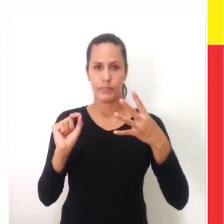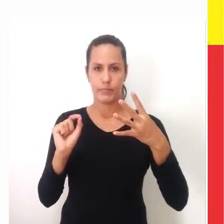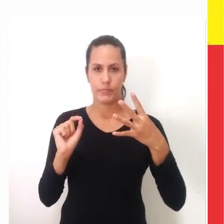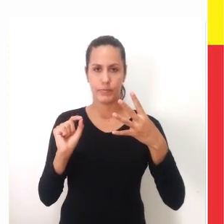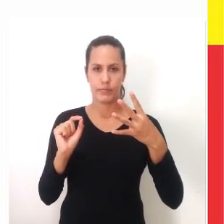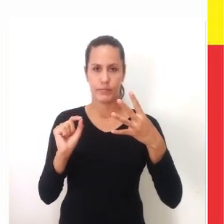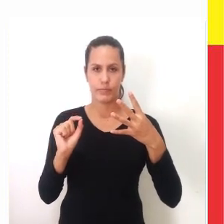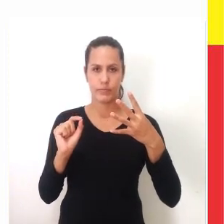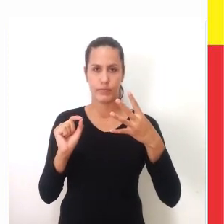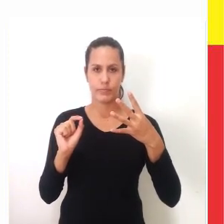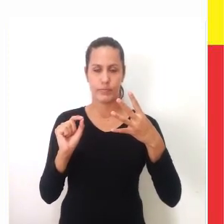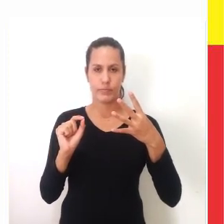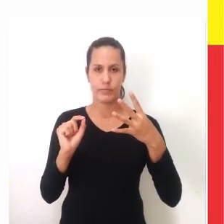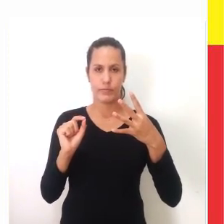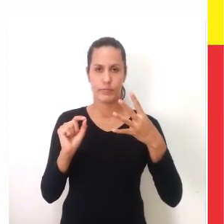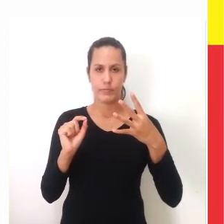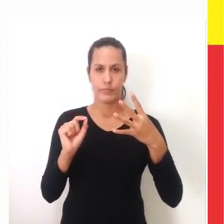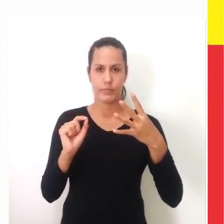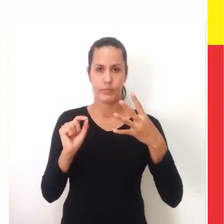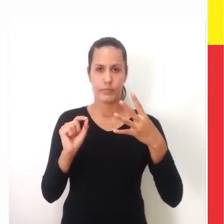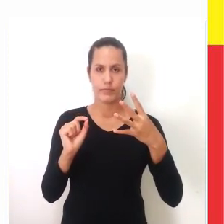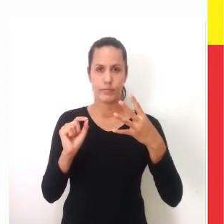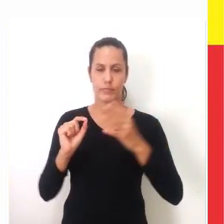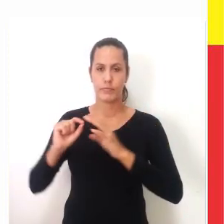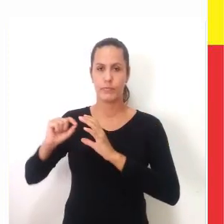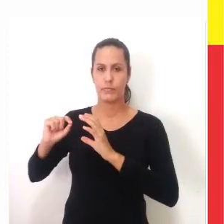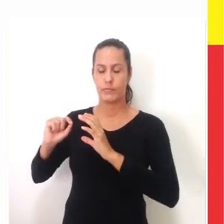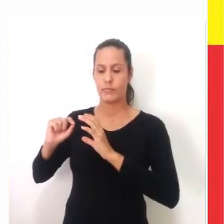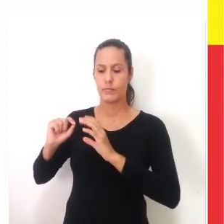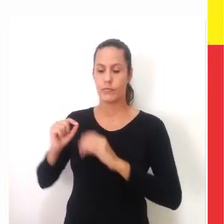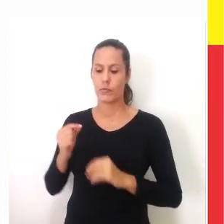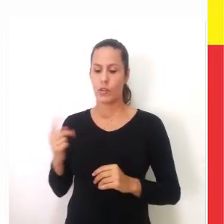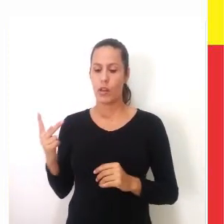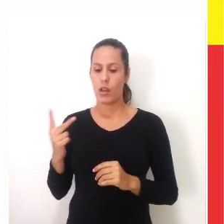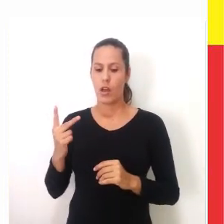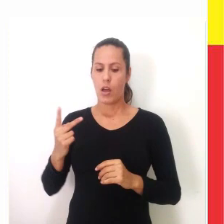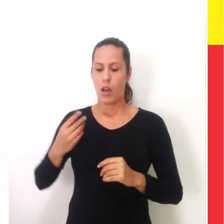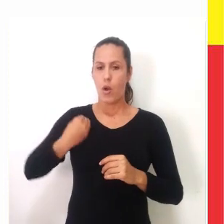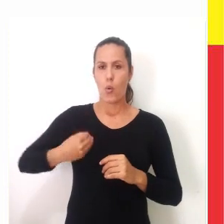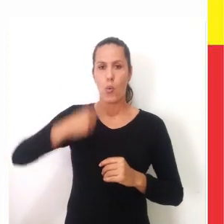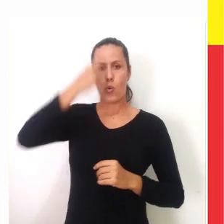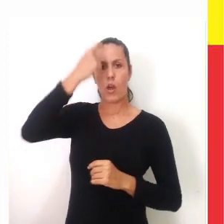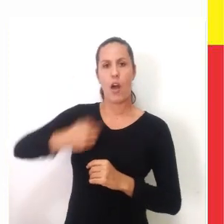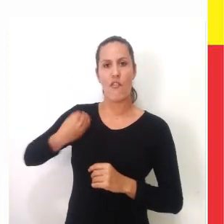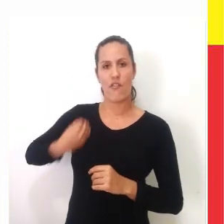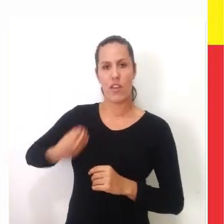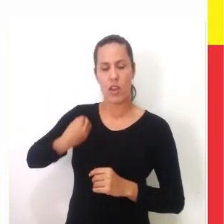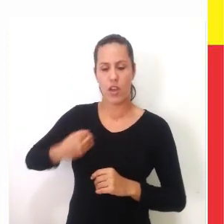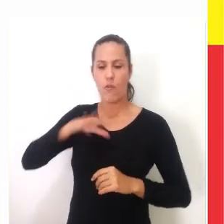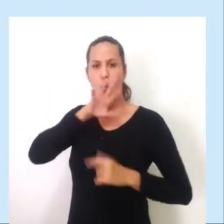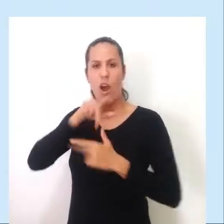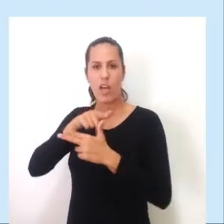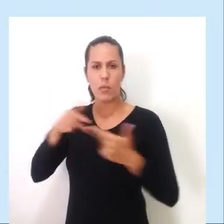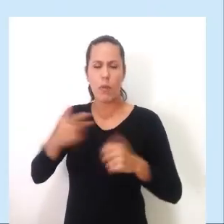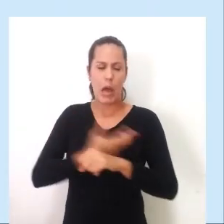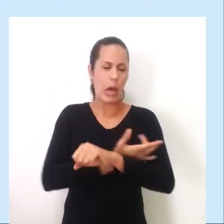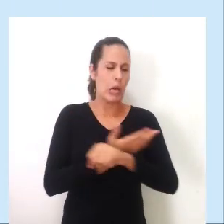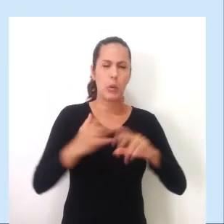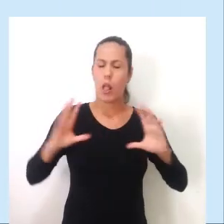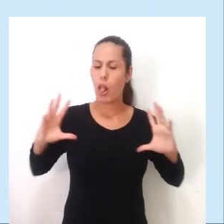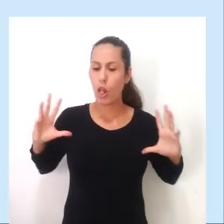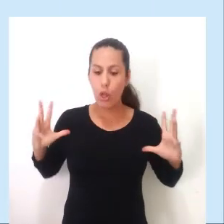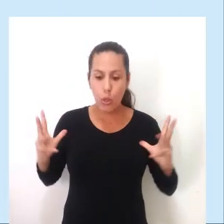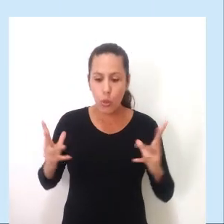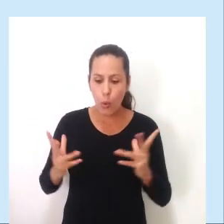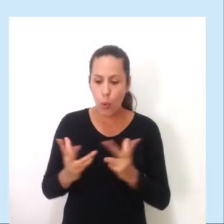fósseis seria interpretar a evolução dos seres vivos. Todos nós